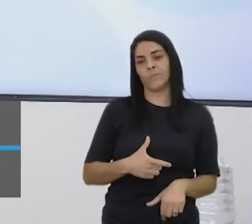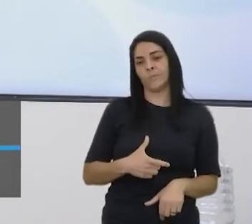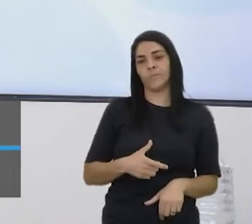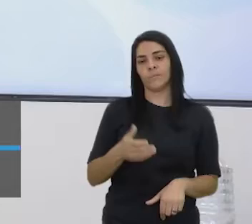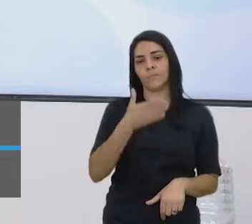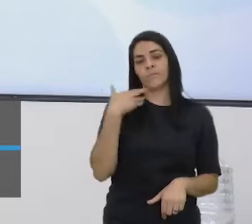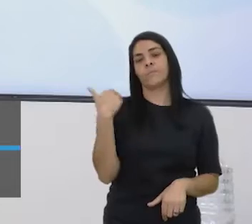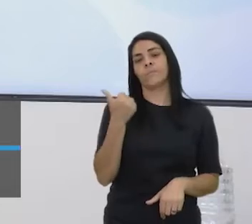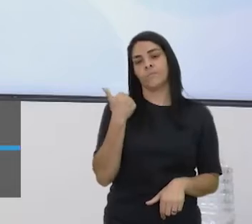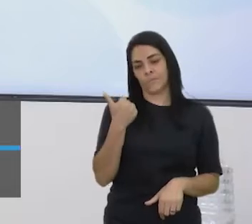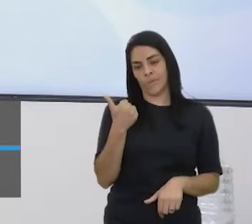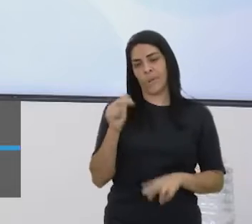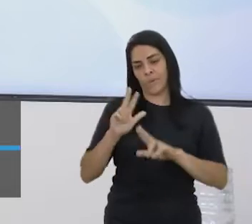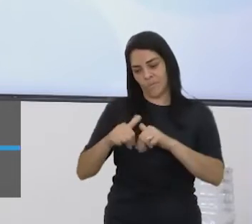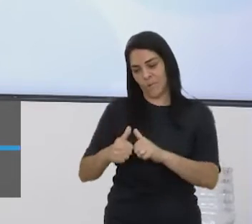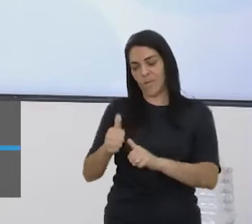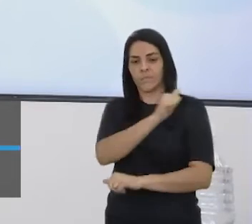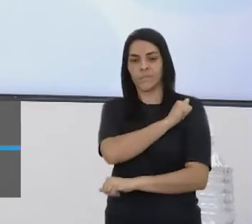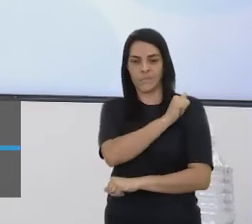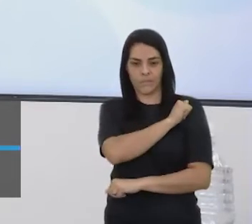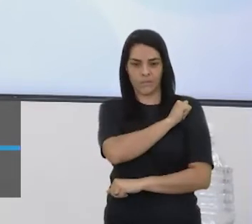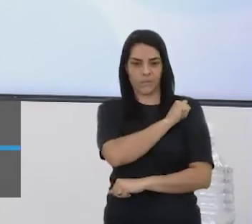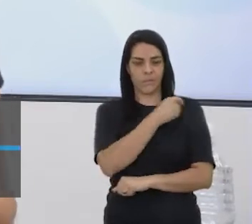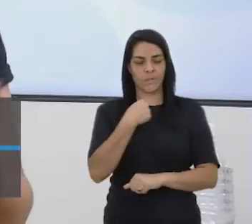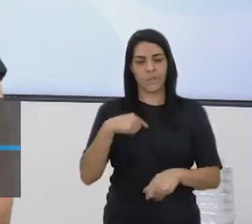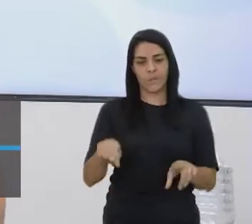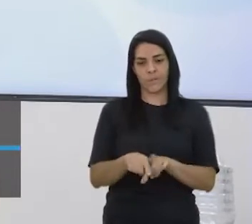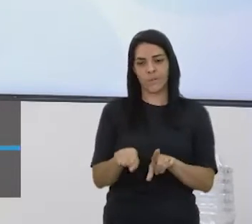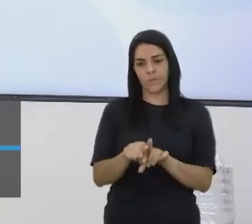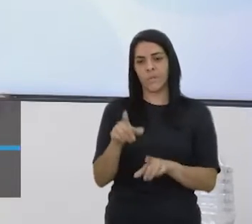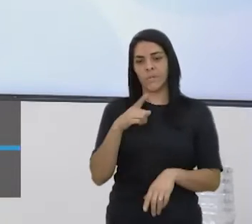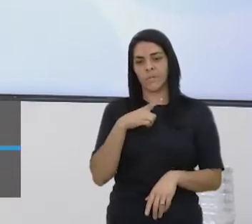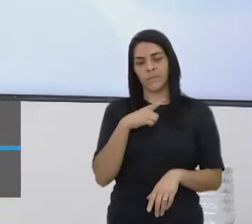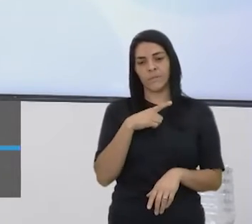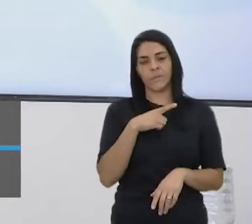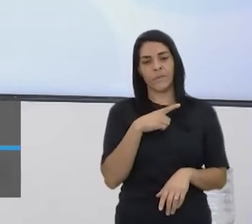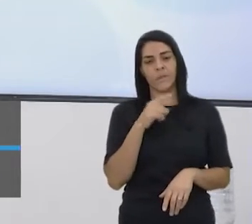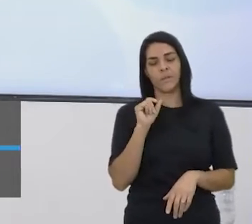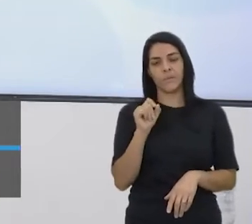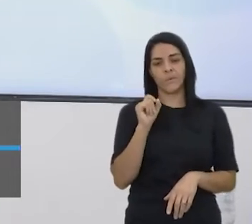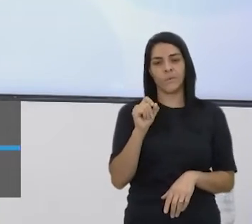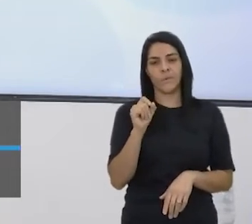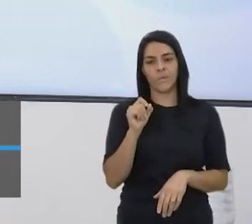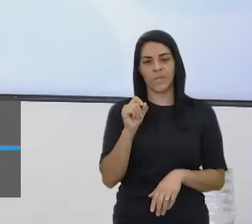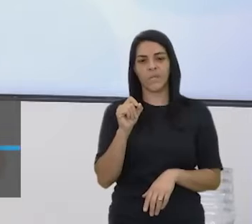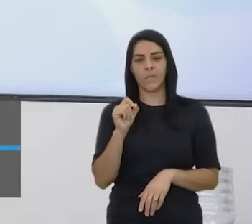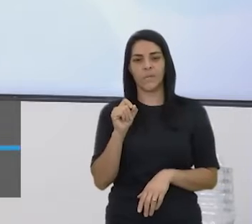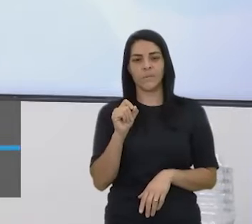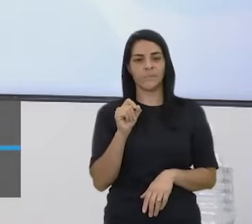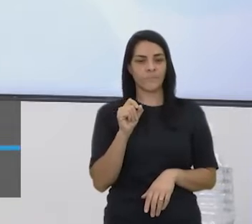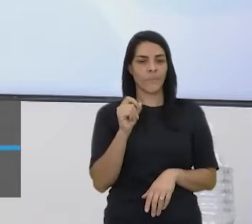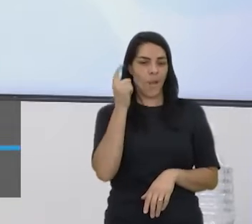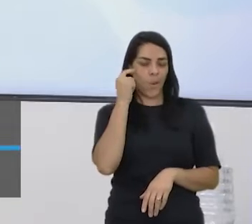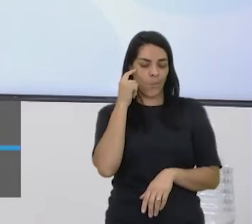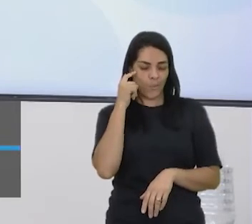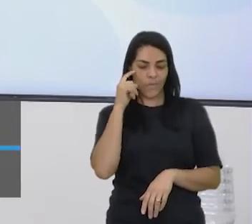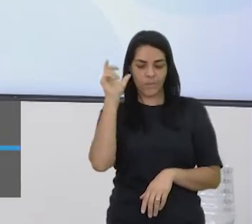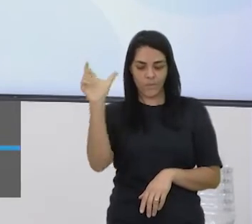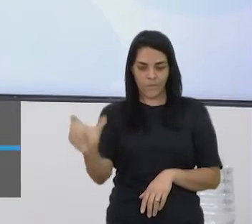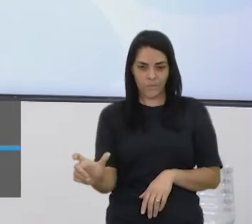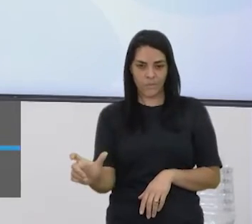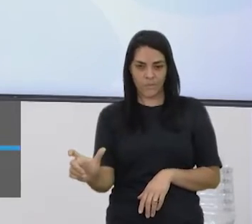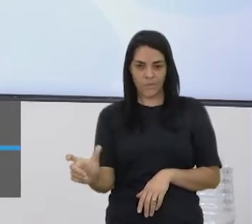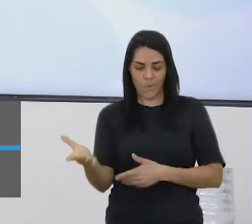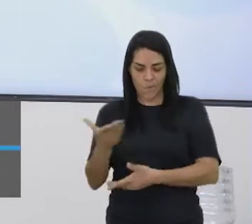e eu também tenho essa experiência de que as pessoas pelo que passaram por mim que eu também posso ter aí